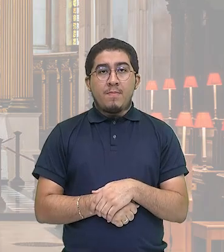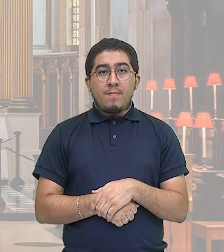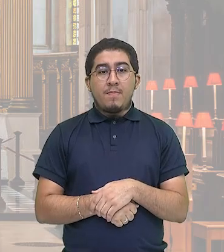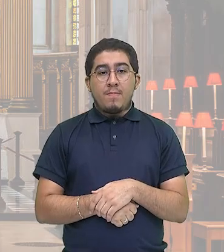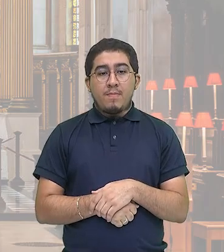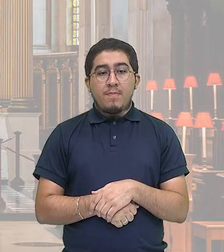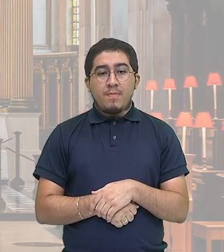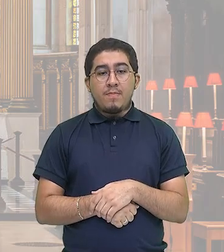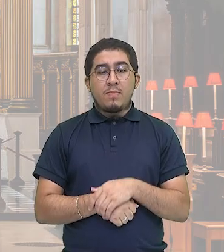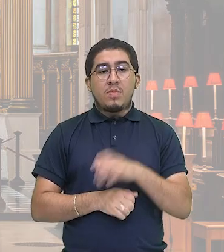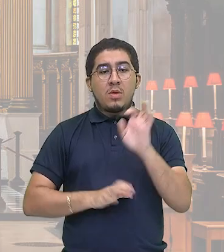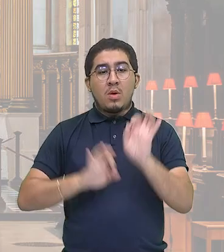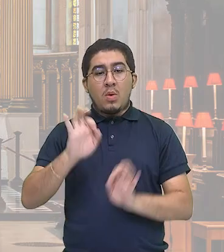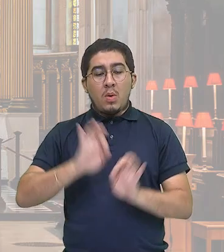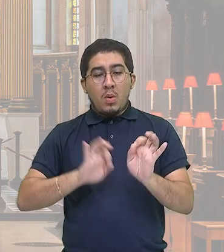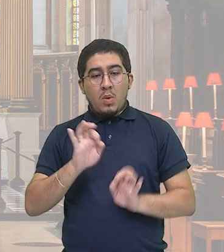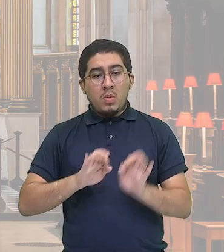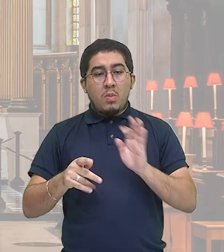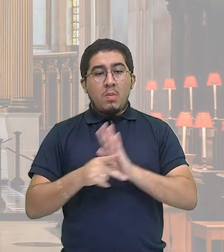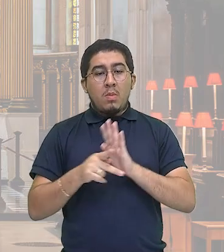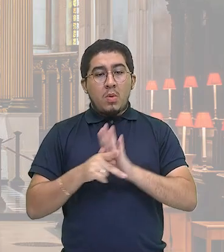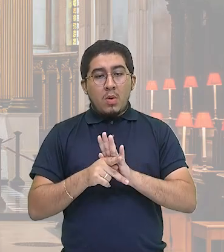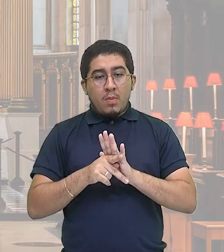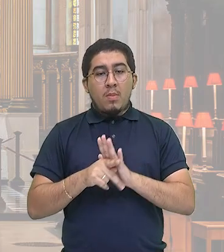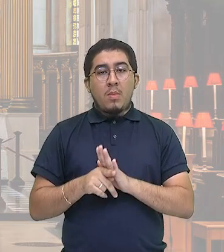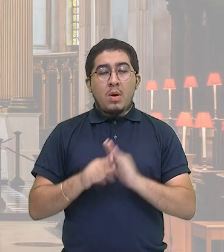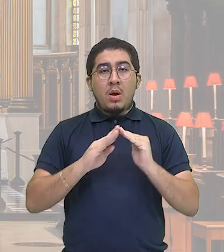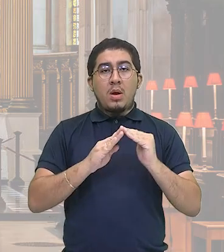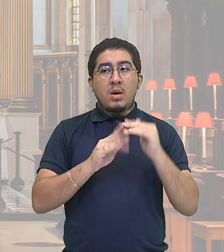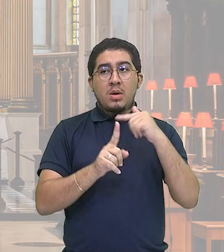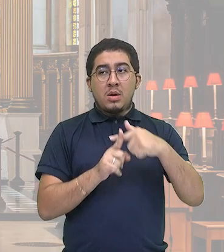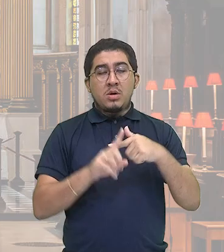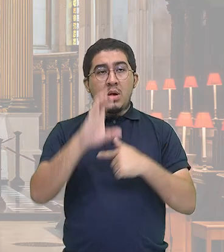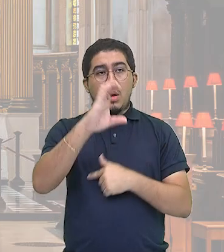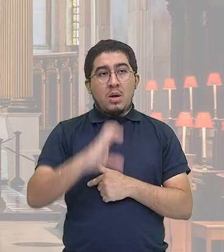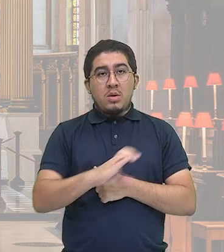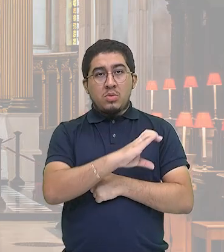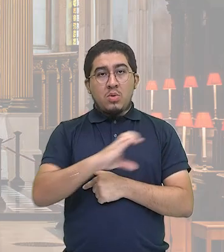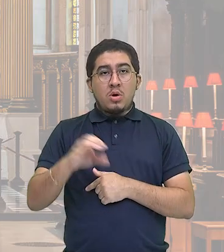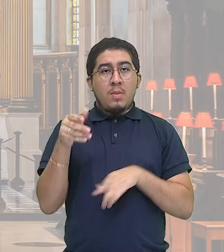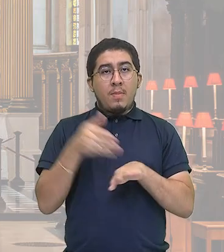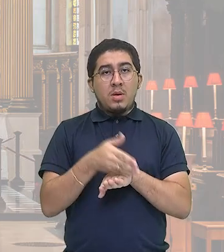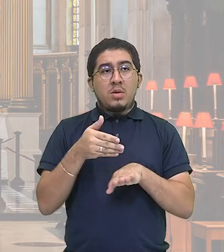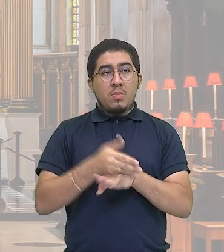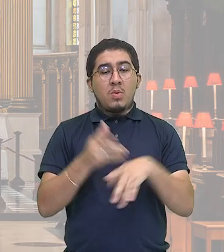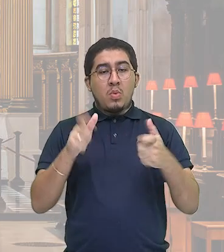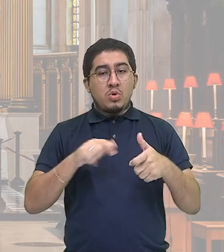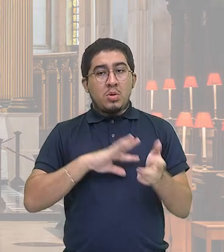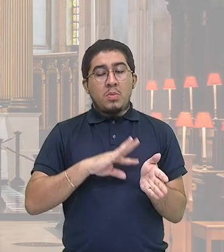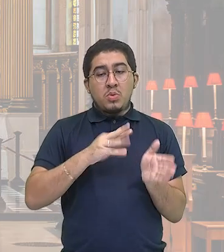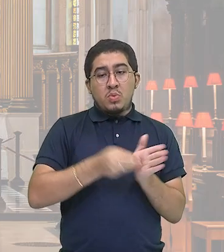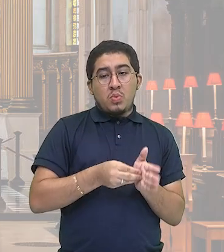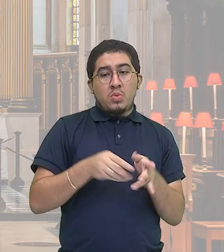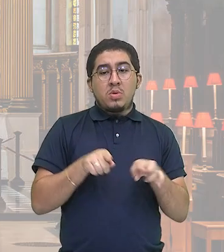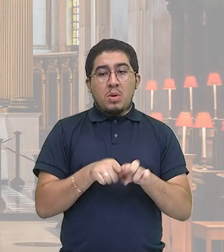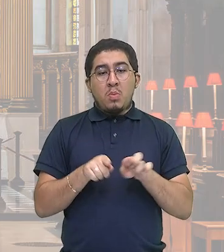órgãos, comissões da Igreja Católica que estiveram presentes na Amazônia, né,